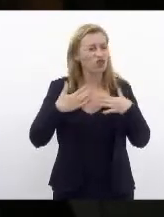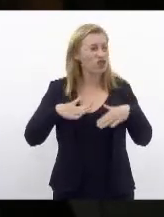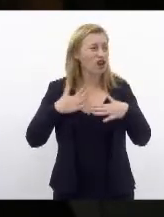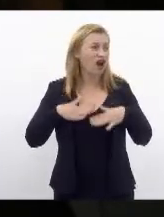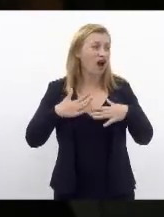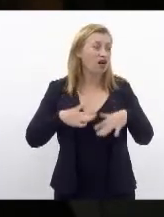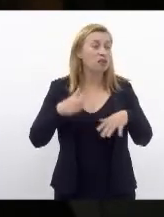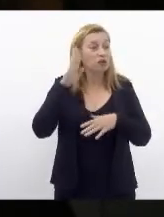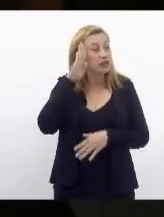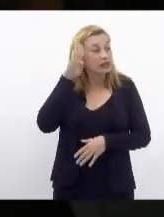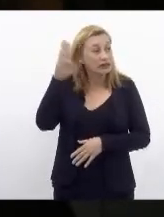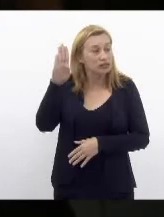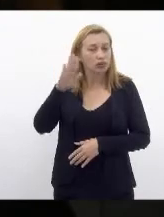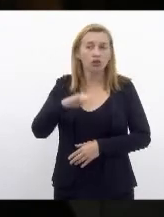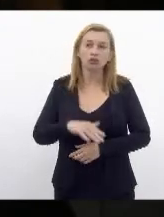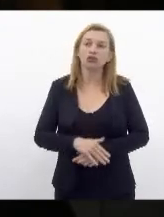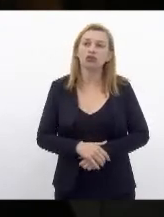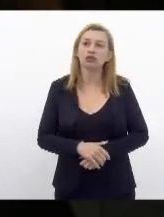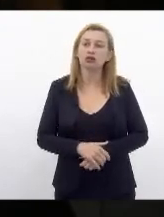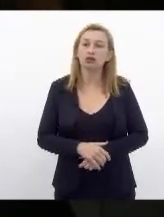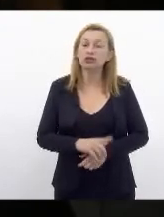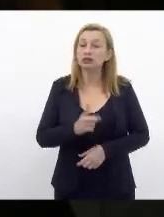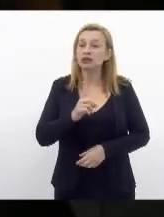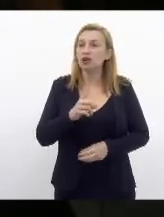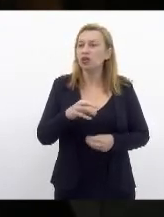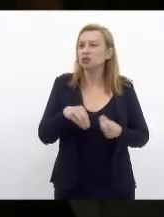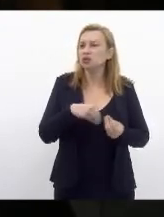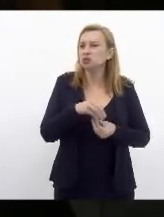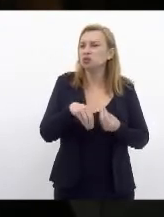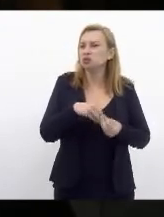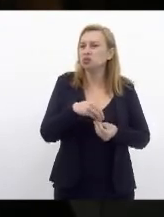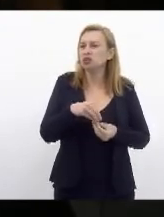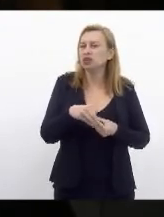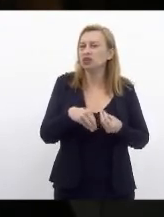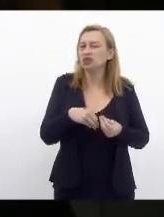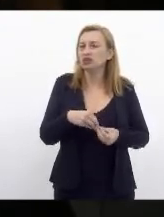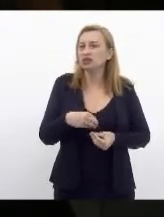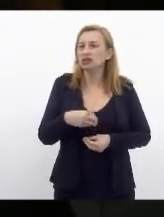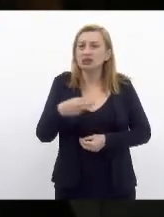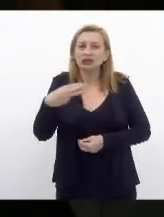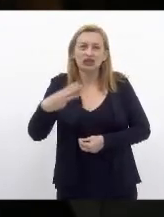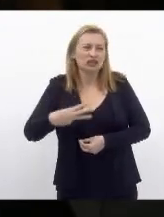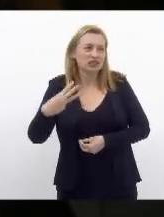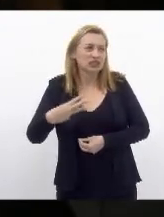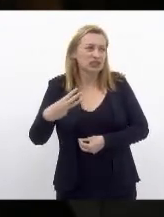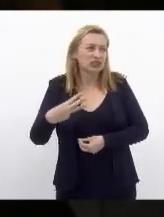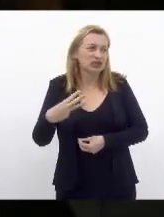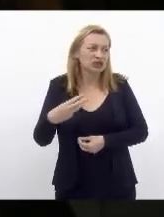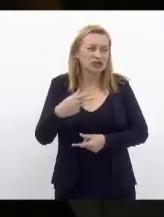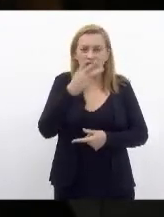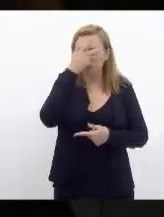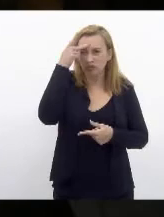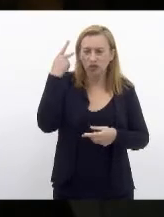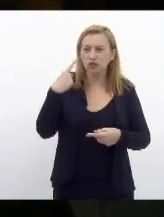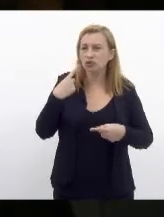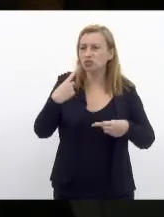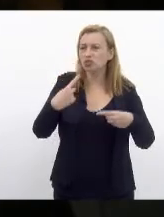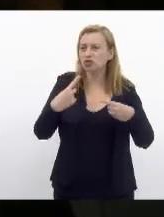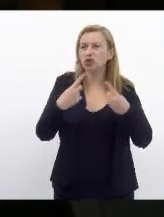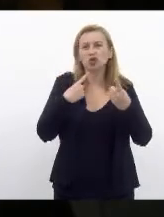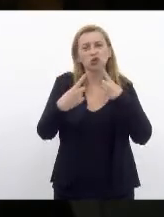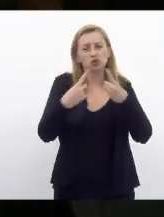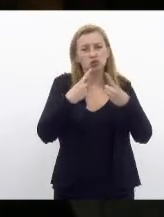E, principalmente, não envolvendo terceiros nos debates que nós